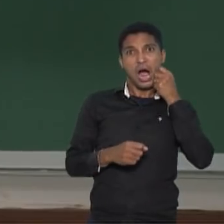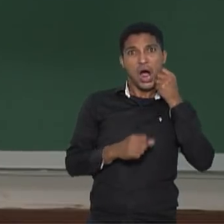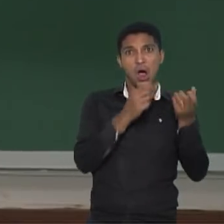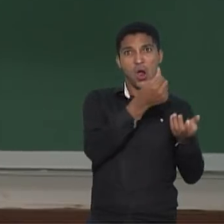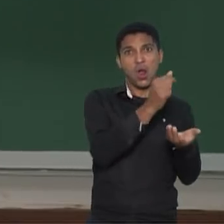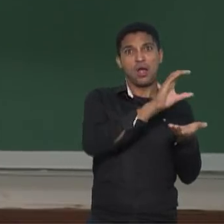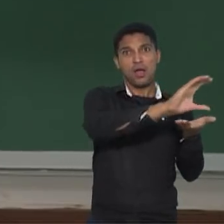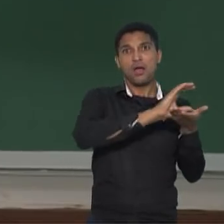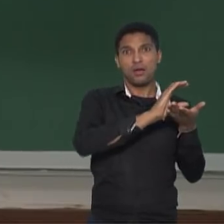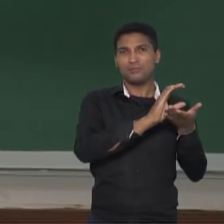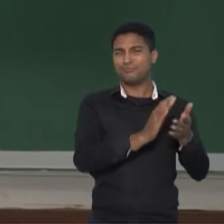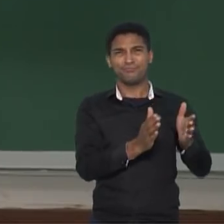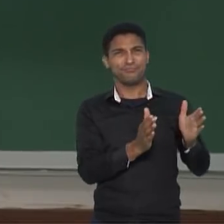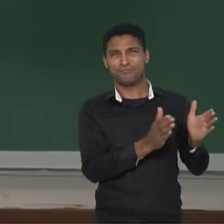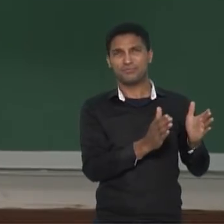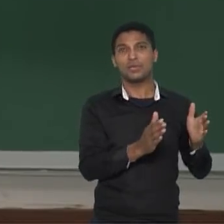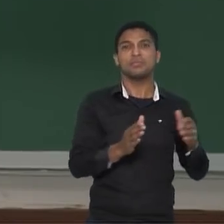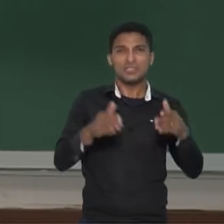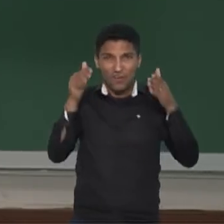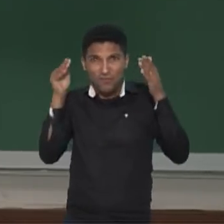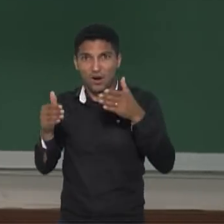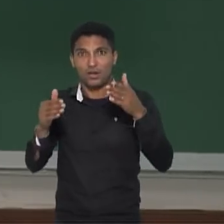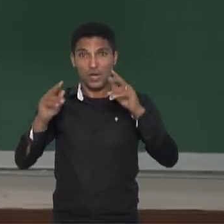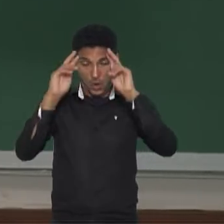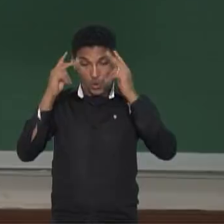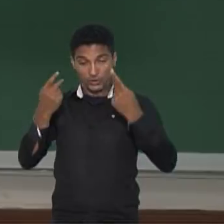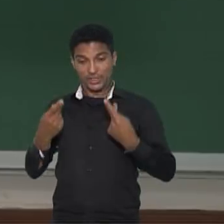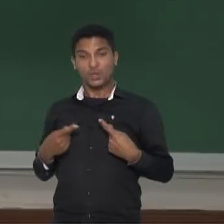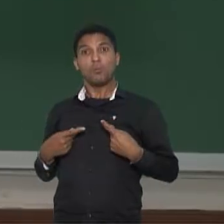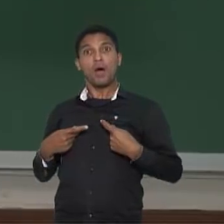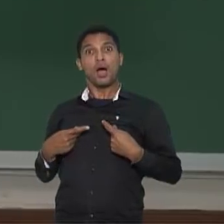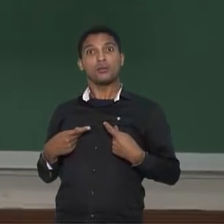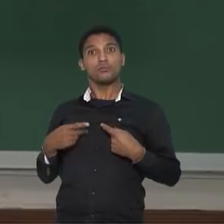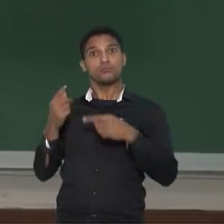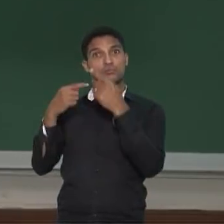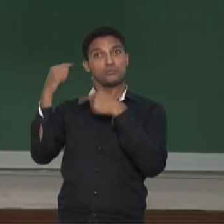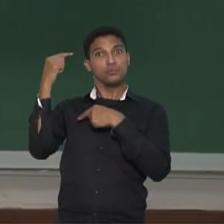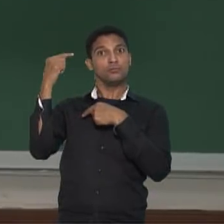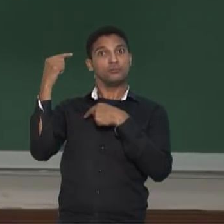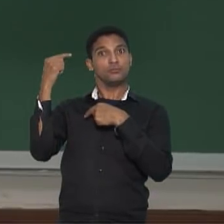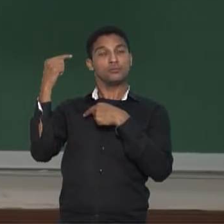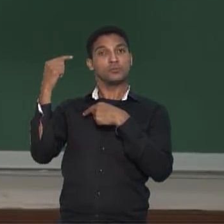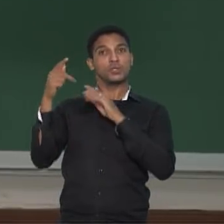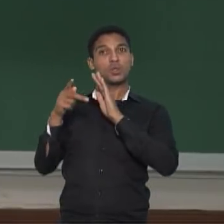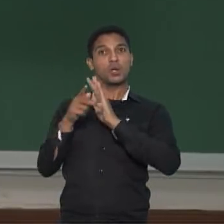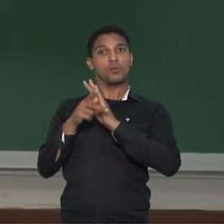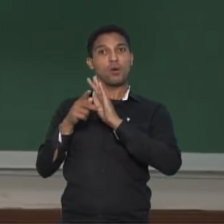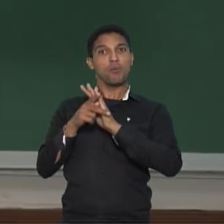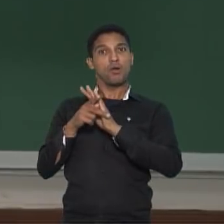isso? É porque é igual a charge do passarinho, né? A gente pensa mais no dinheiro do